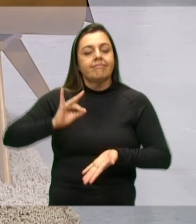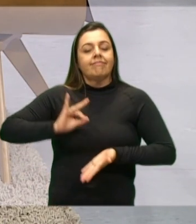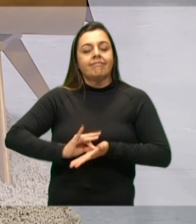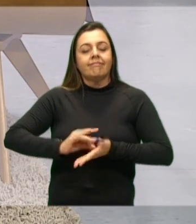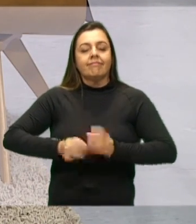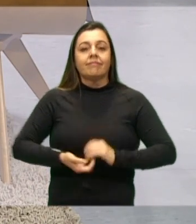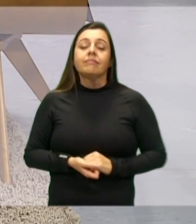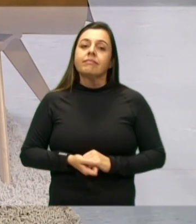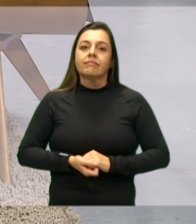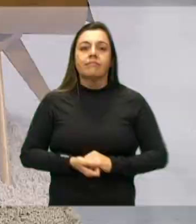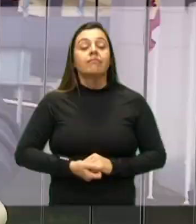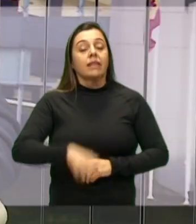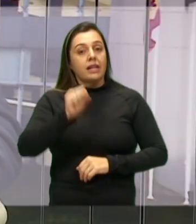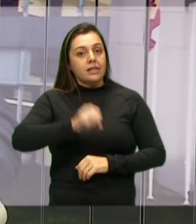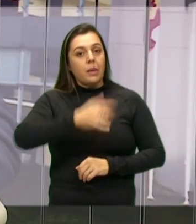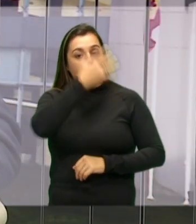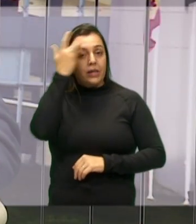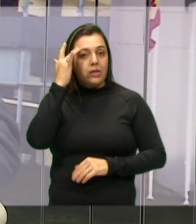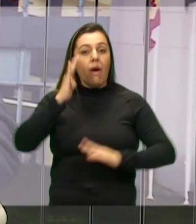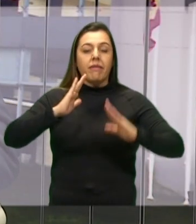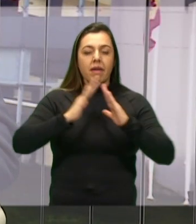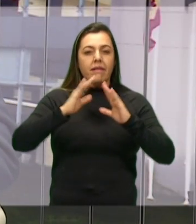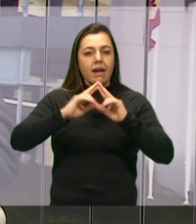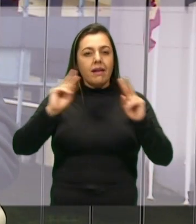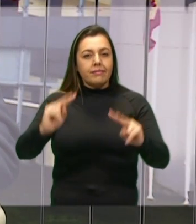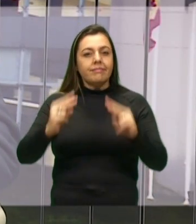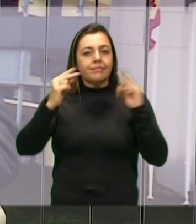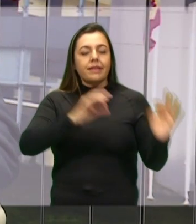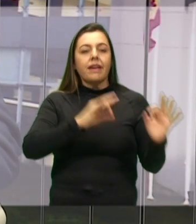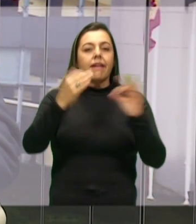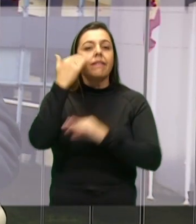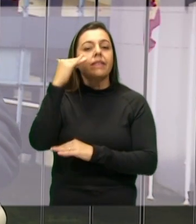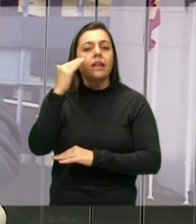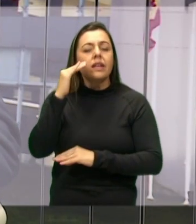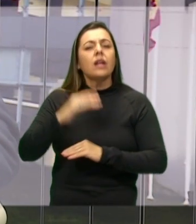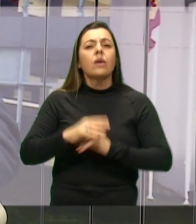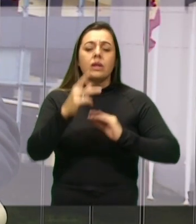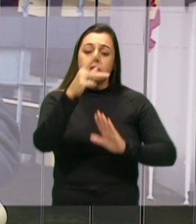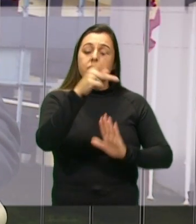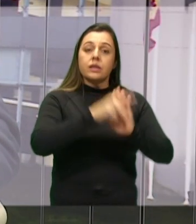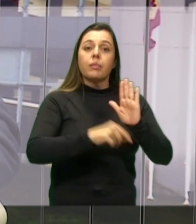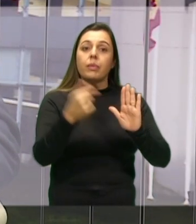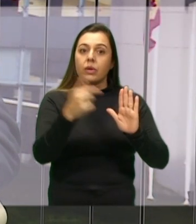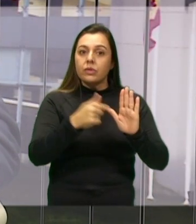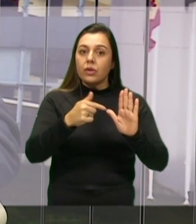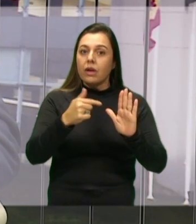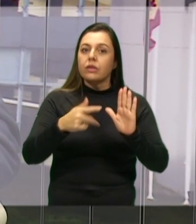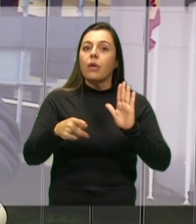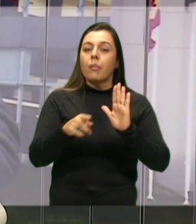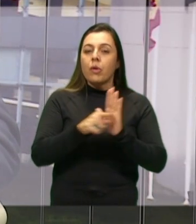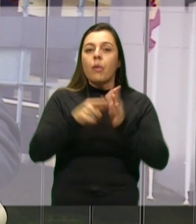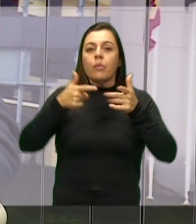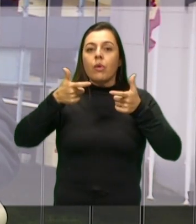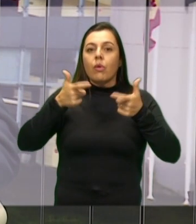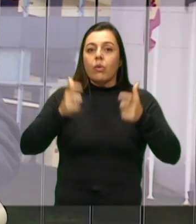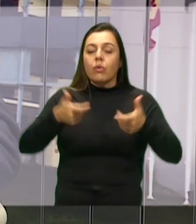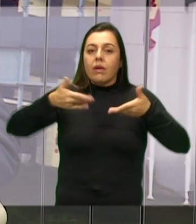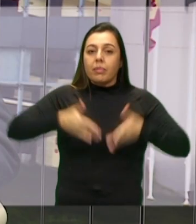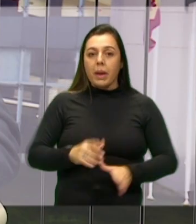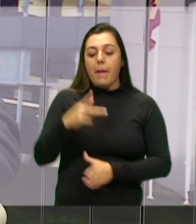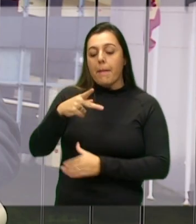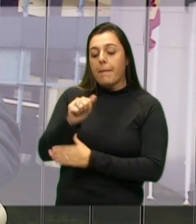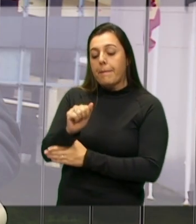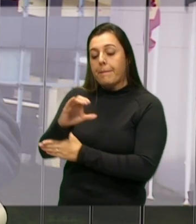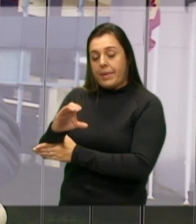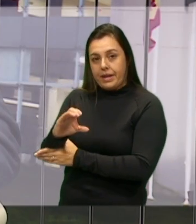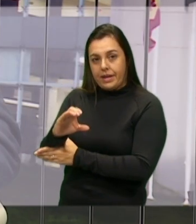efetiva? Sim, para as pessoas que estão em casa nos assistindo entenderem, esse projeto da maternidade humanizada, ela vem do PAC, que é o